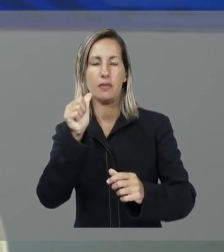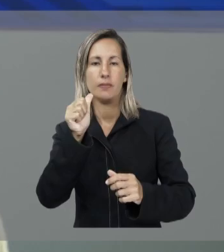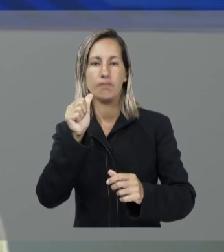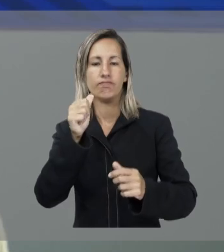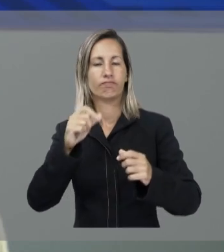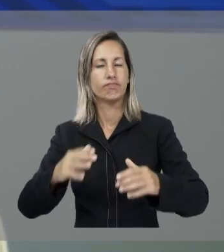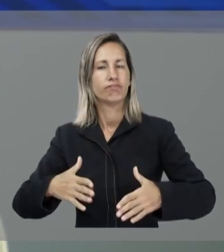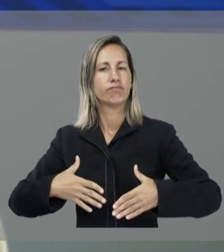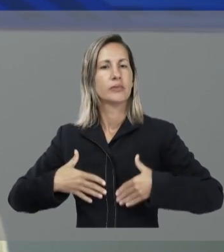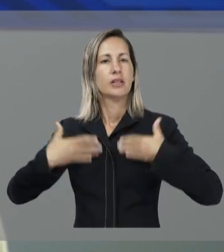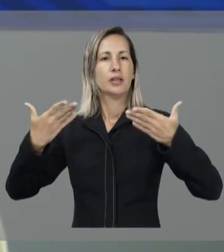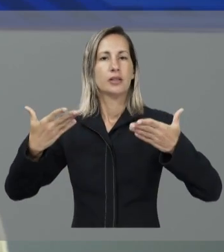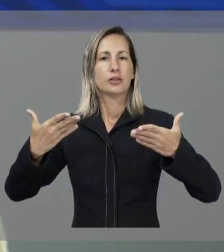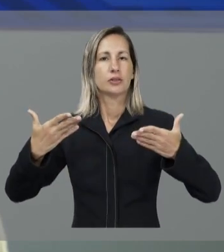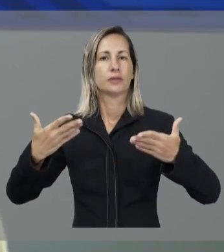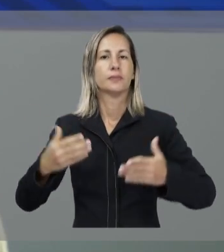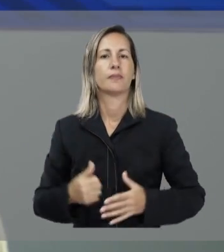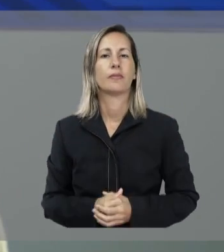se